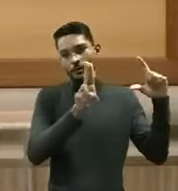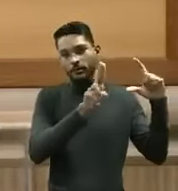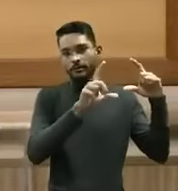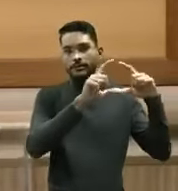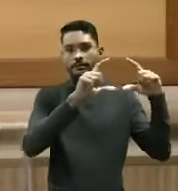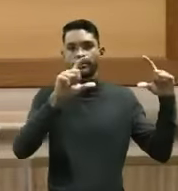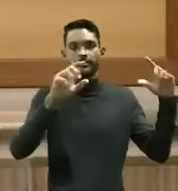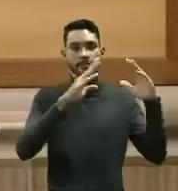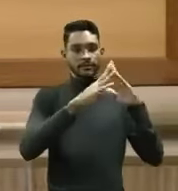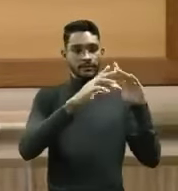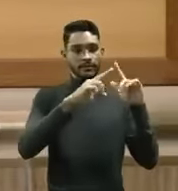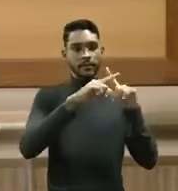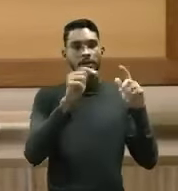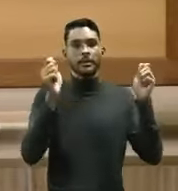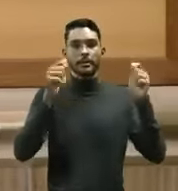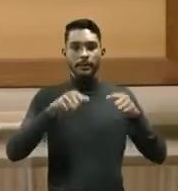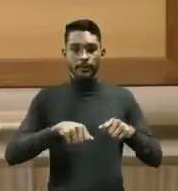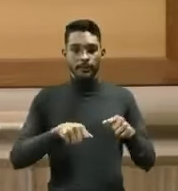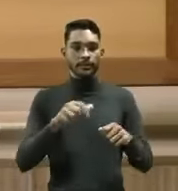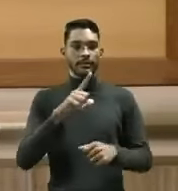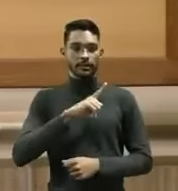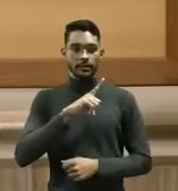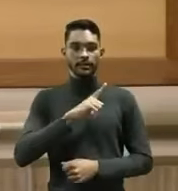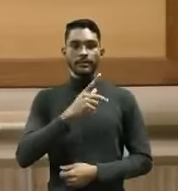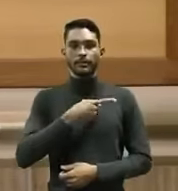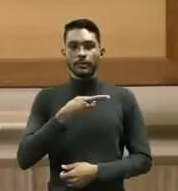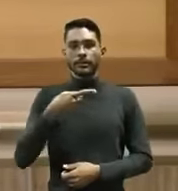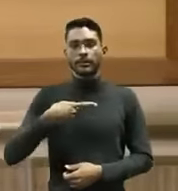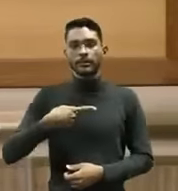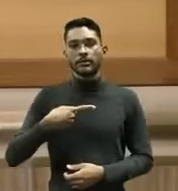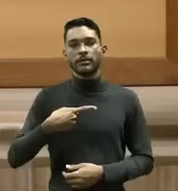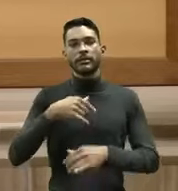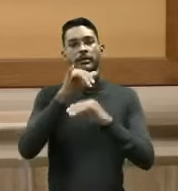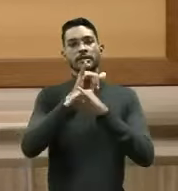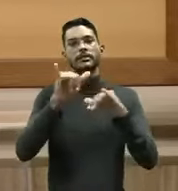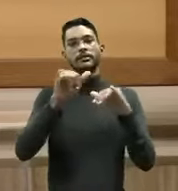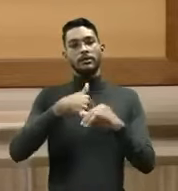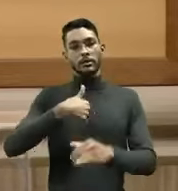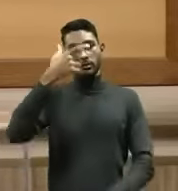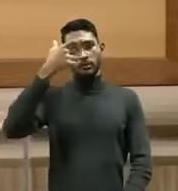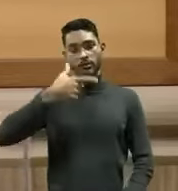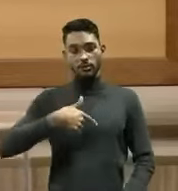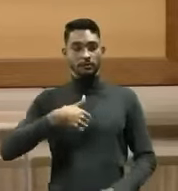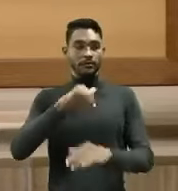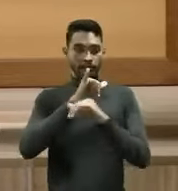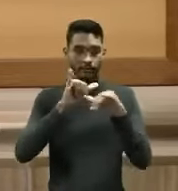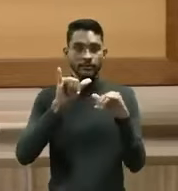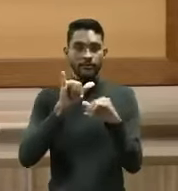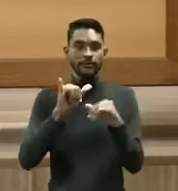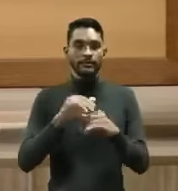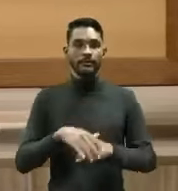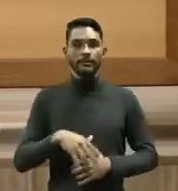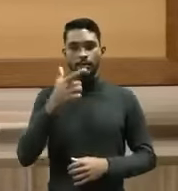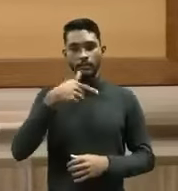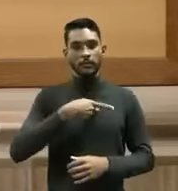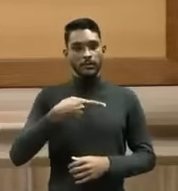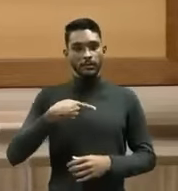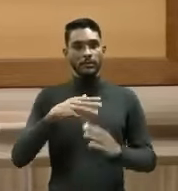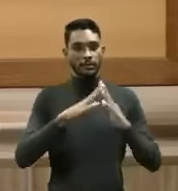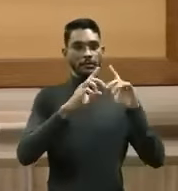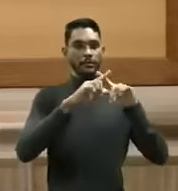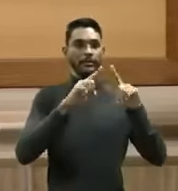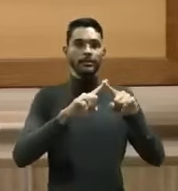igreja ela pode ter pastor falando que é o pastor da igreja mas ela pode ser uma igreja que não tem